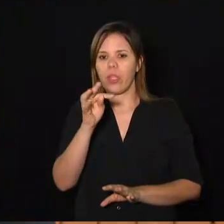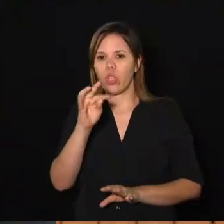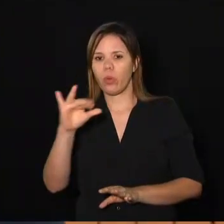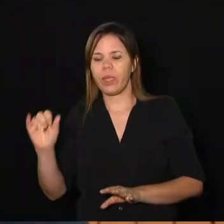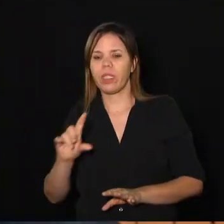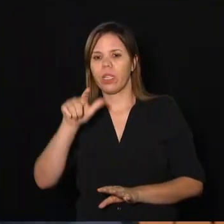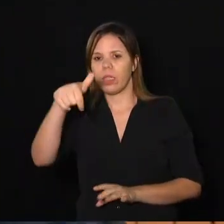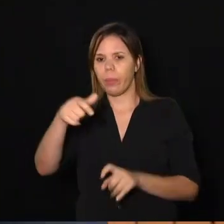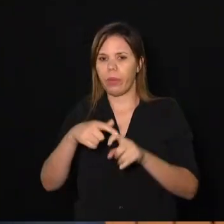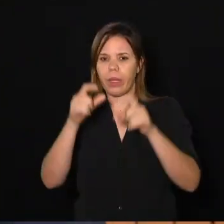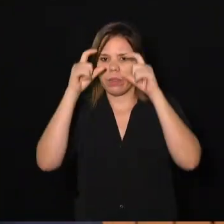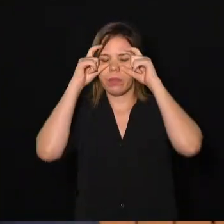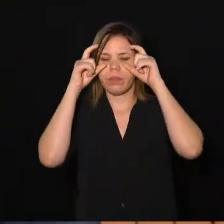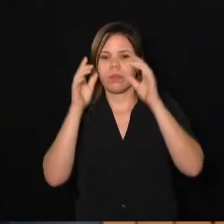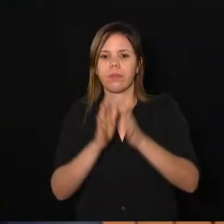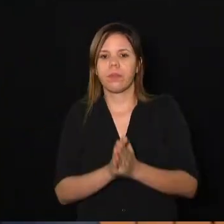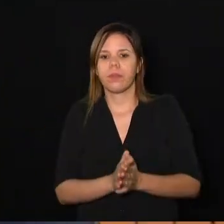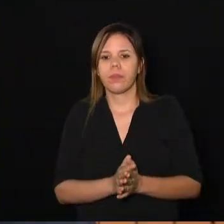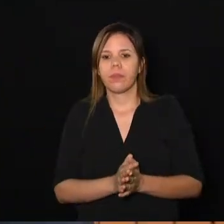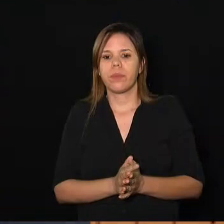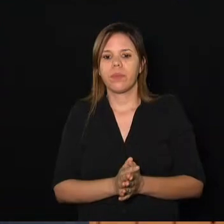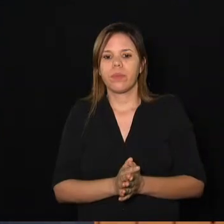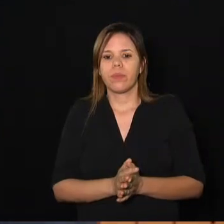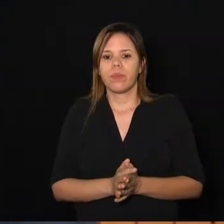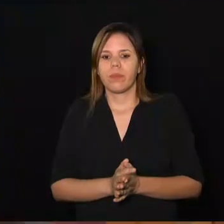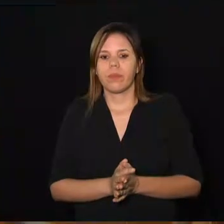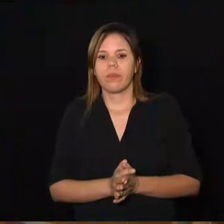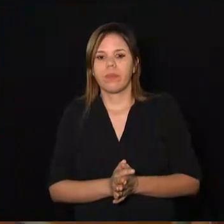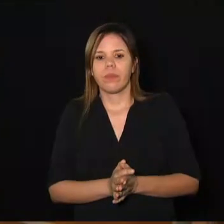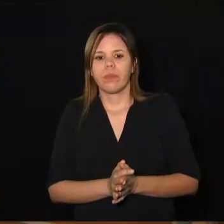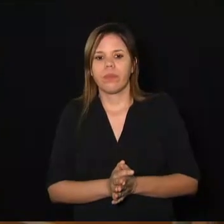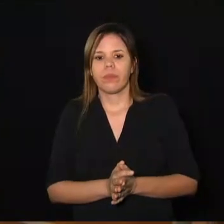oftalmologia pois não o Bispo Fernando do Mendoza Vossa Excelência tem a palavra